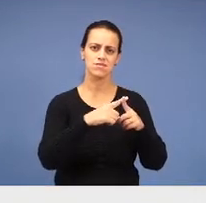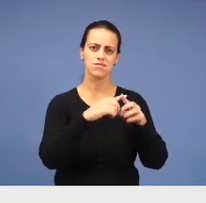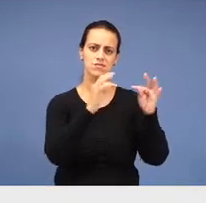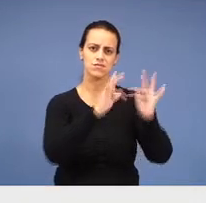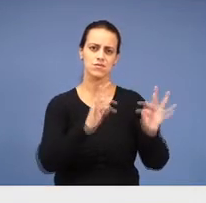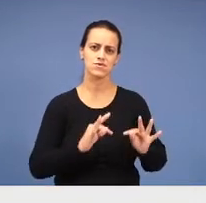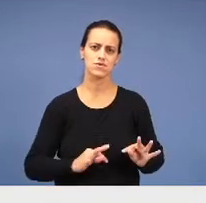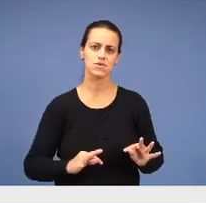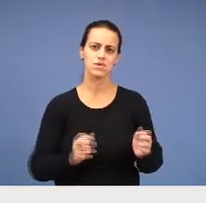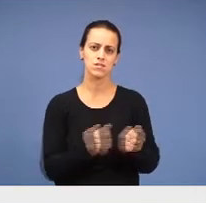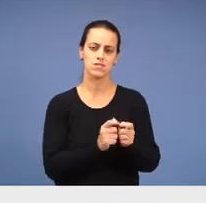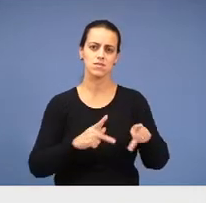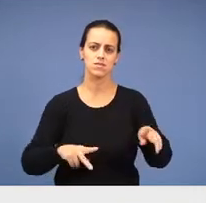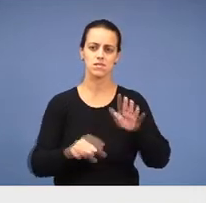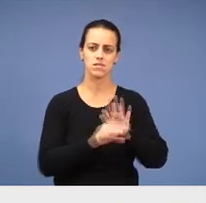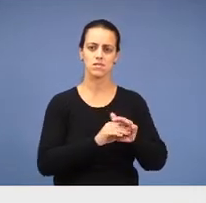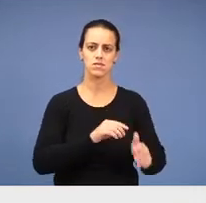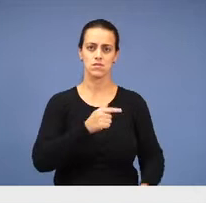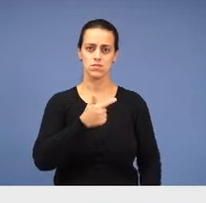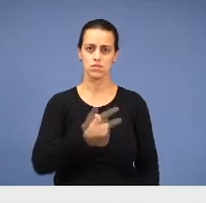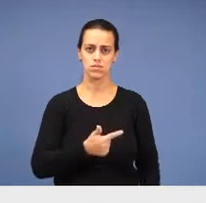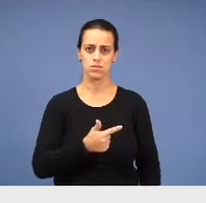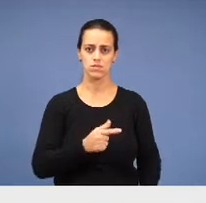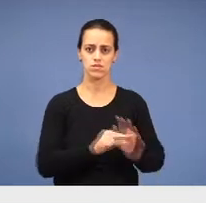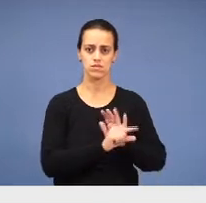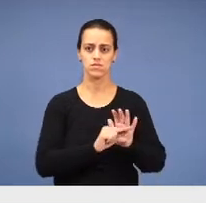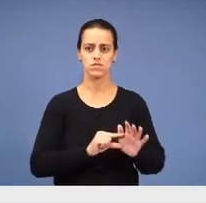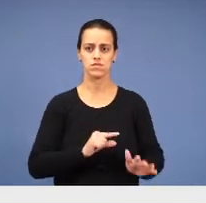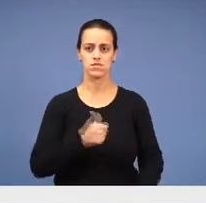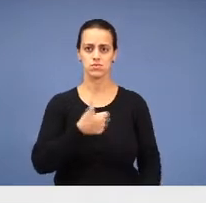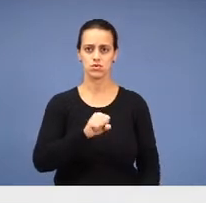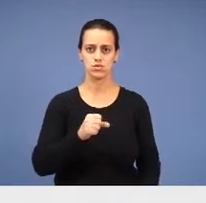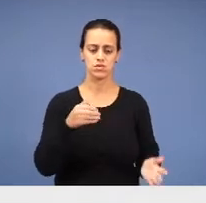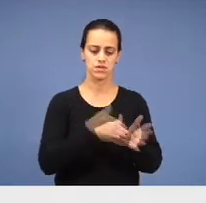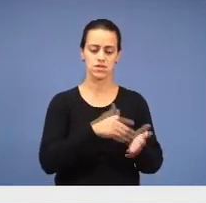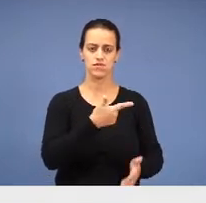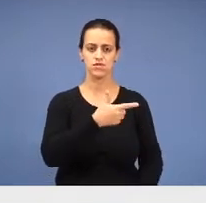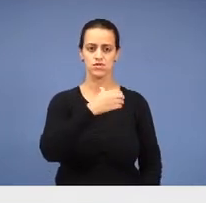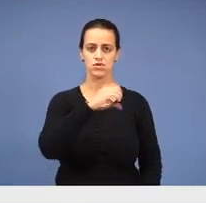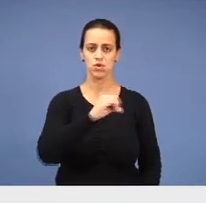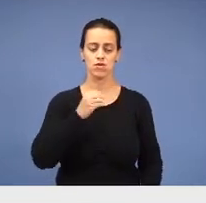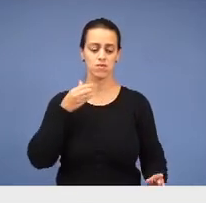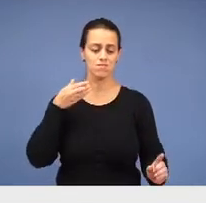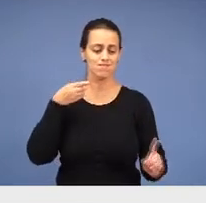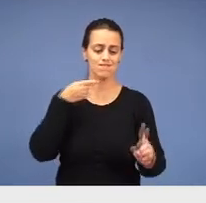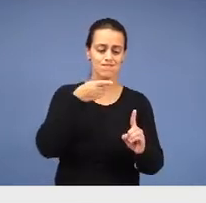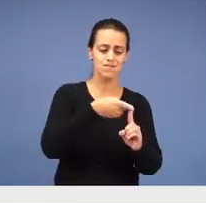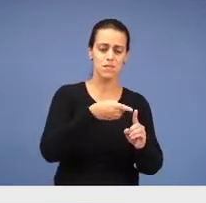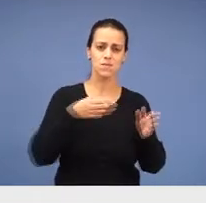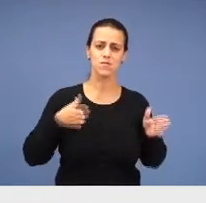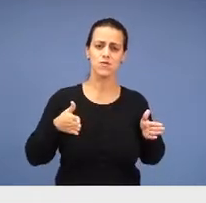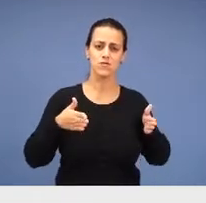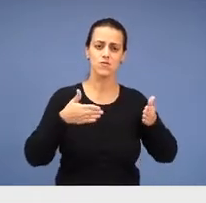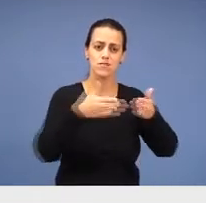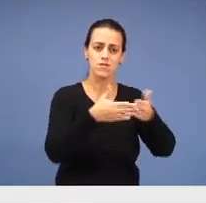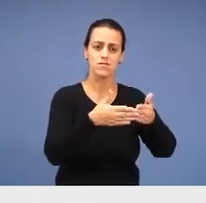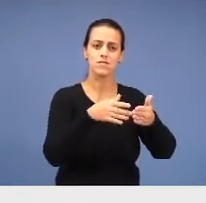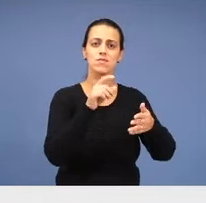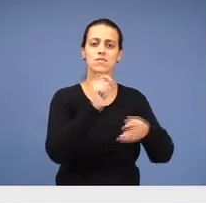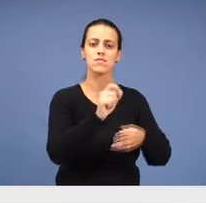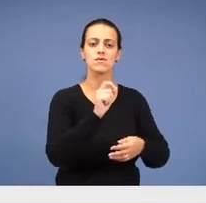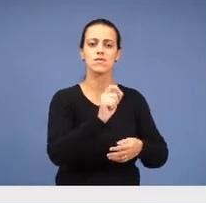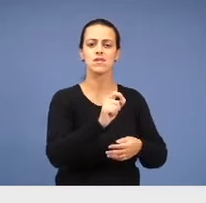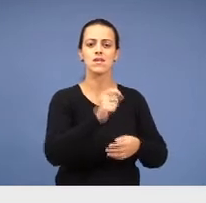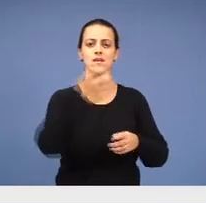está enfatizada profeticamente a operação do Espírito do Senhor, descrita em Isaías